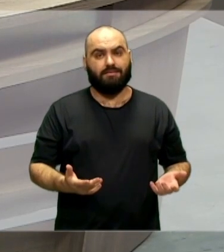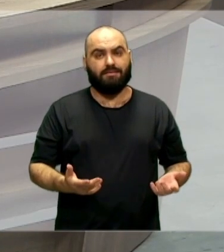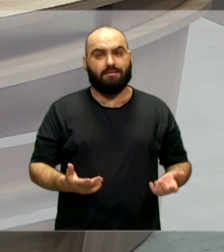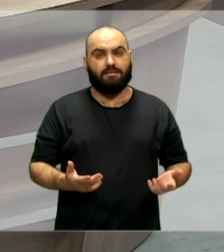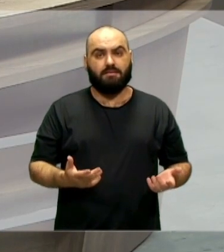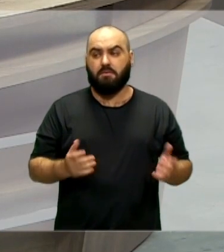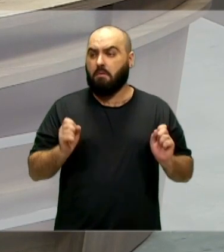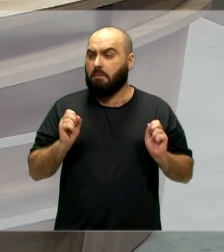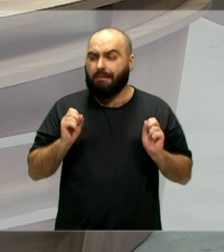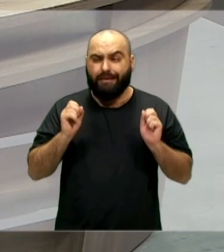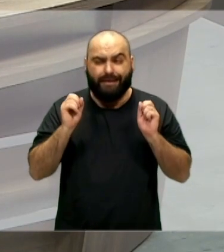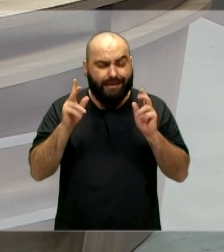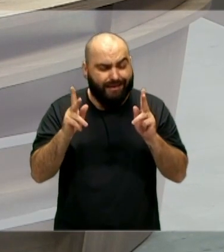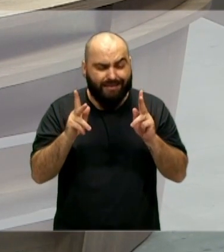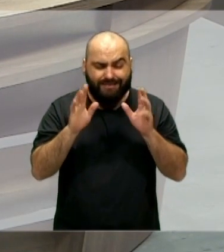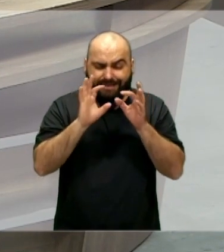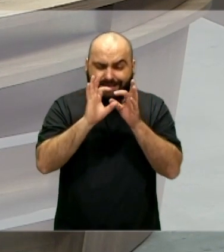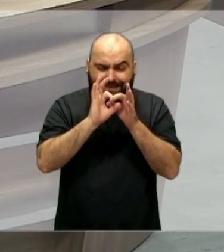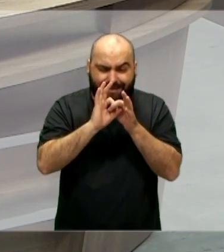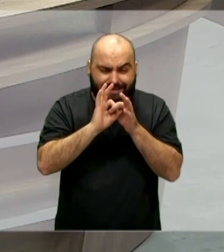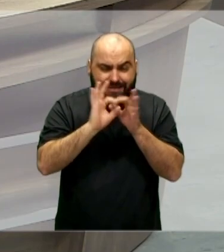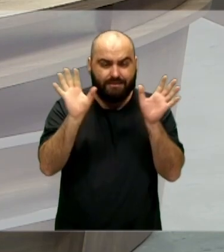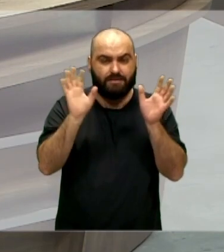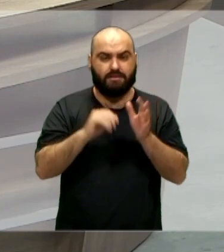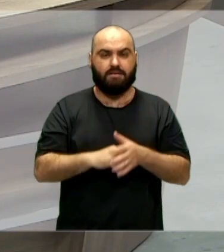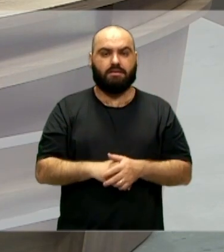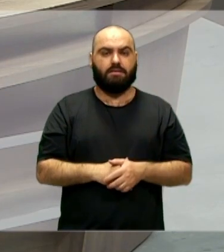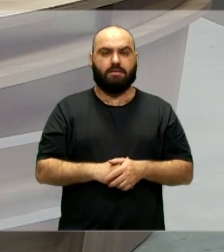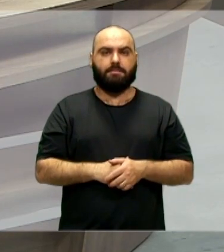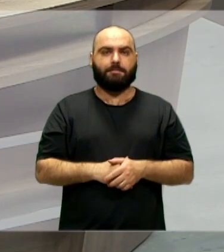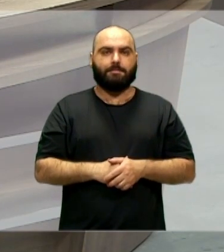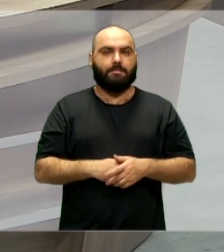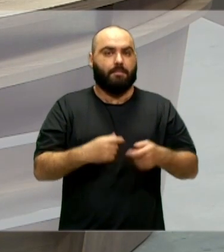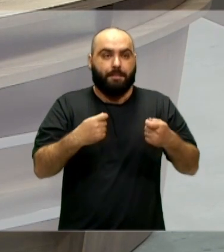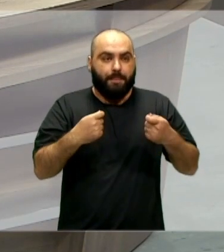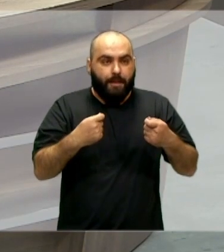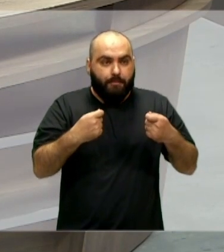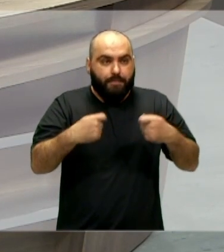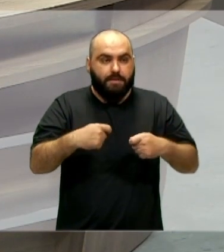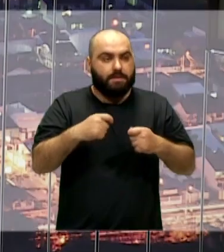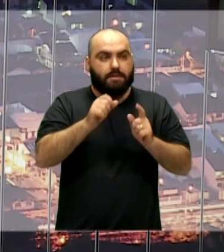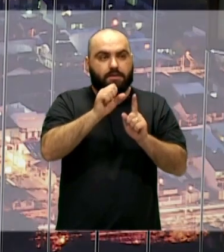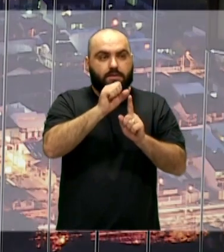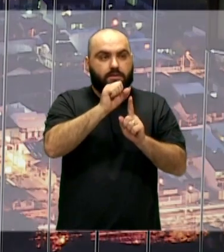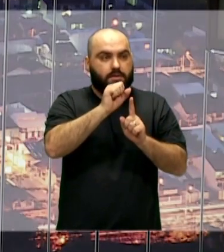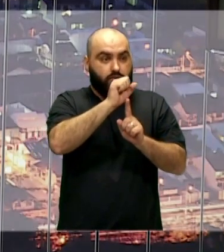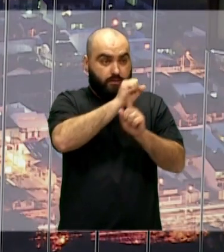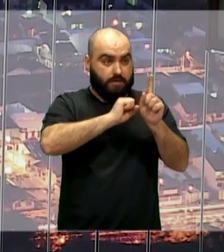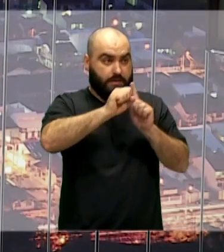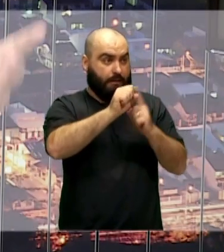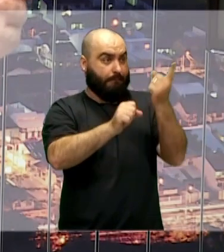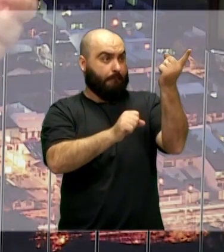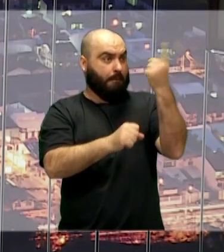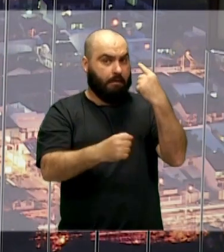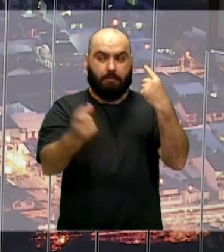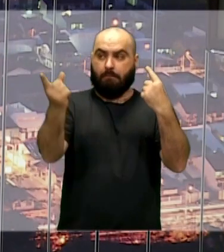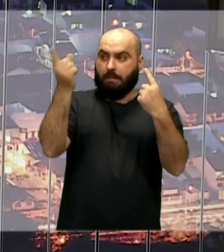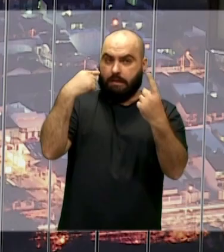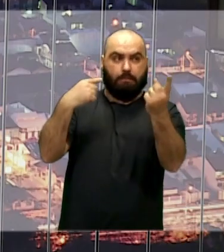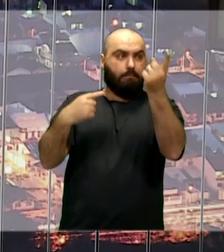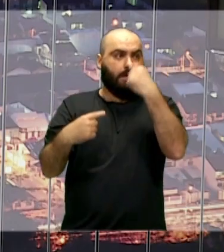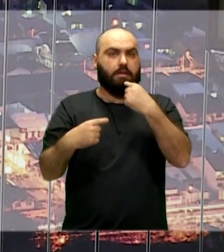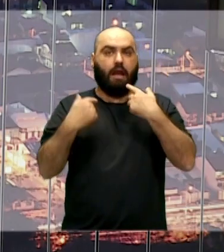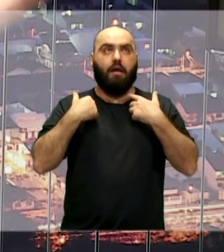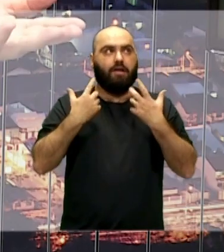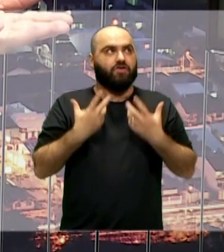bem ser do jeito que são. E você não tem que ser aquilo que a sociedade está te impondo, está dizendo que você tem. E achei muito